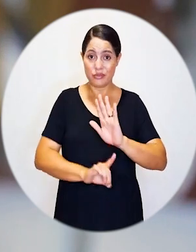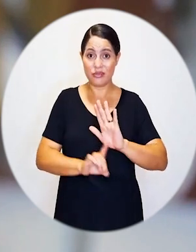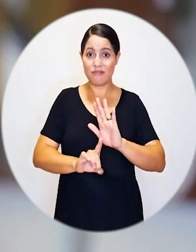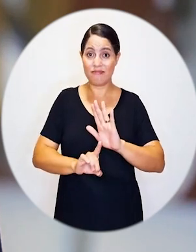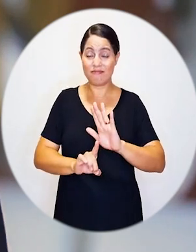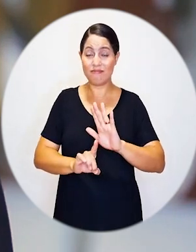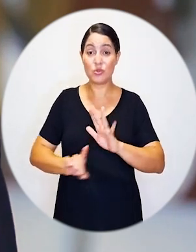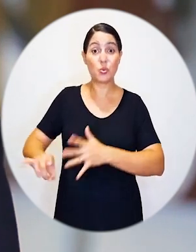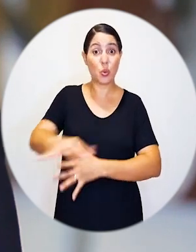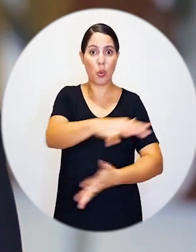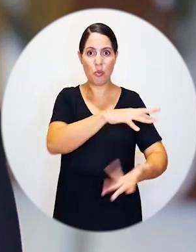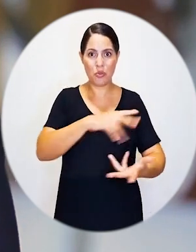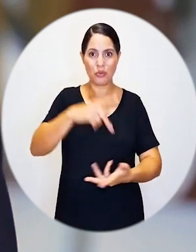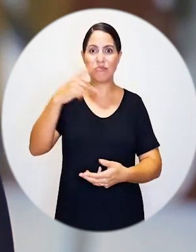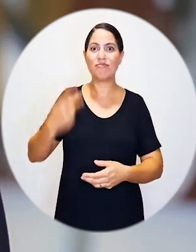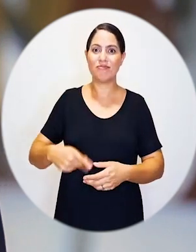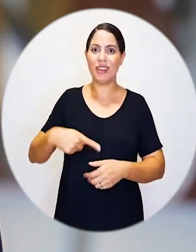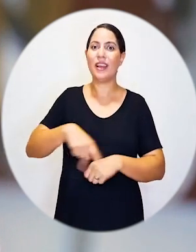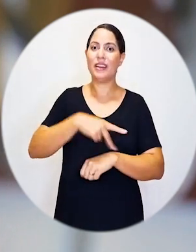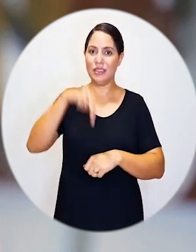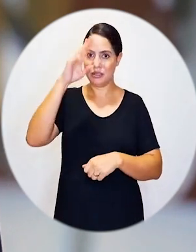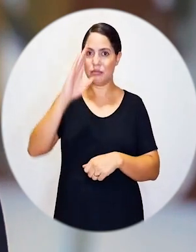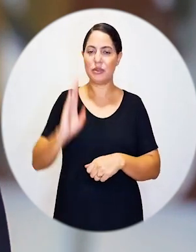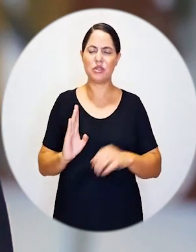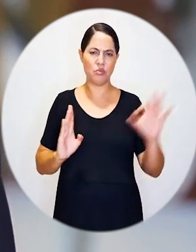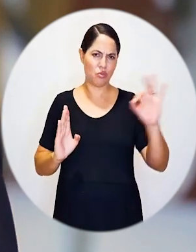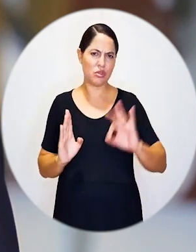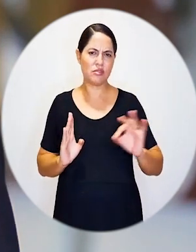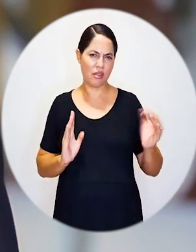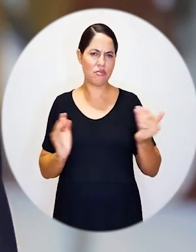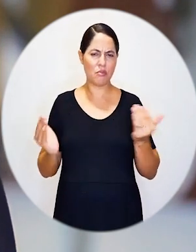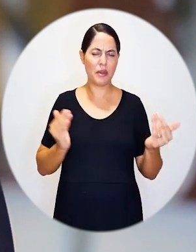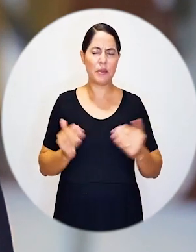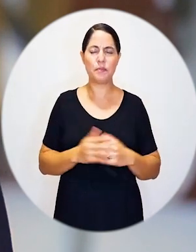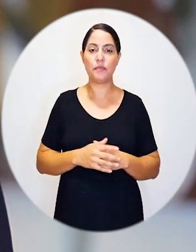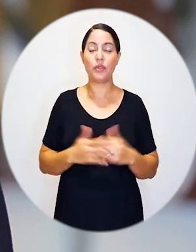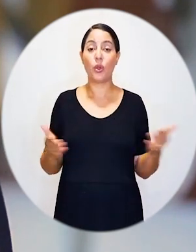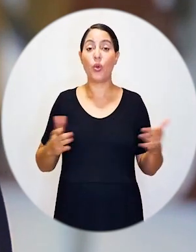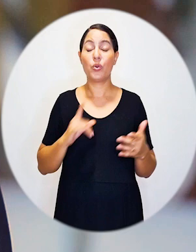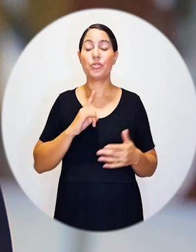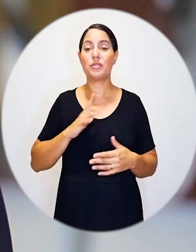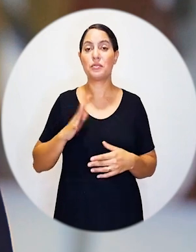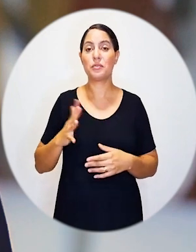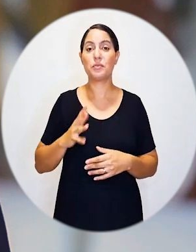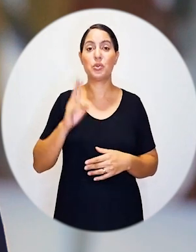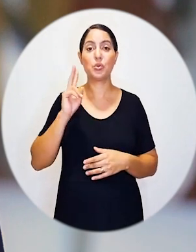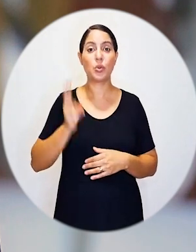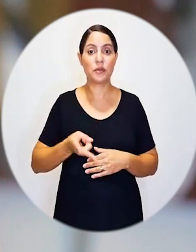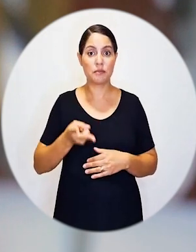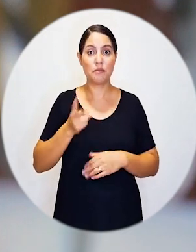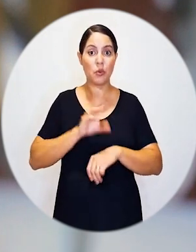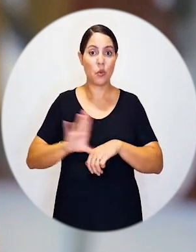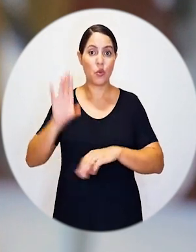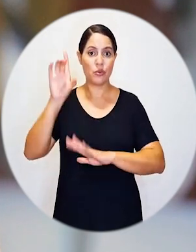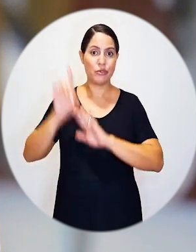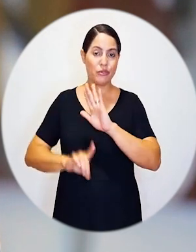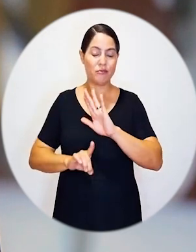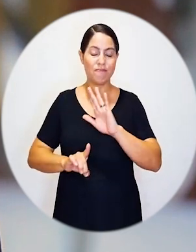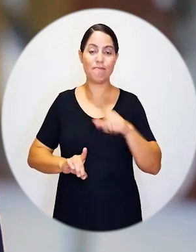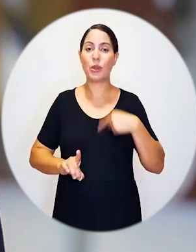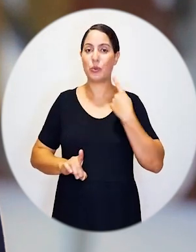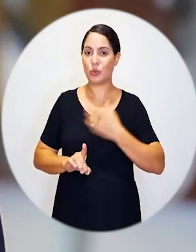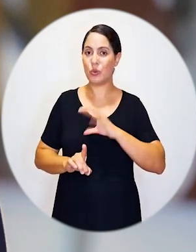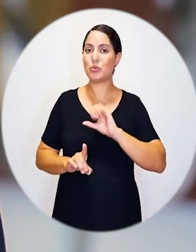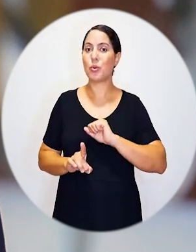que possui o maior número de cursos de direito do mundo de forma proporcional. Hoje nós temos mais de 2.000 cursos de direito no